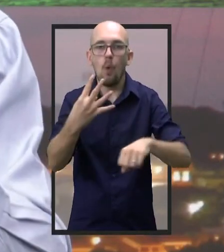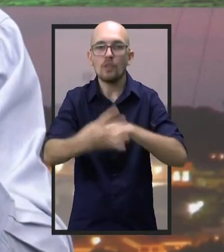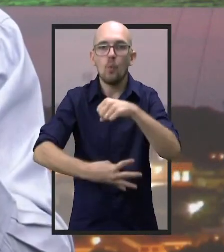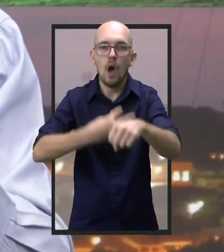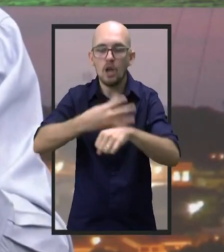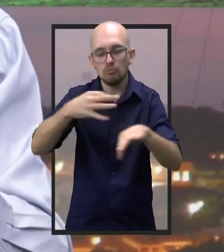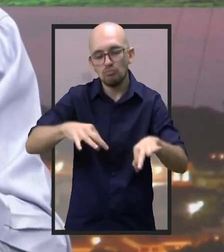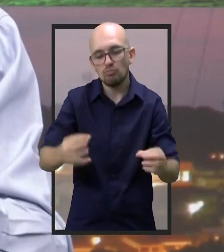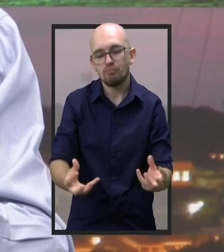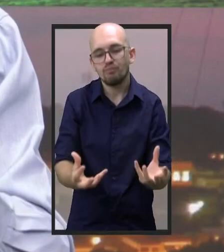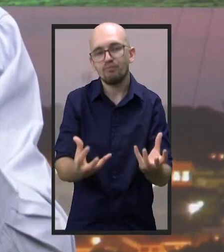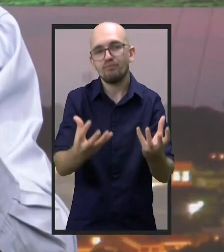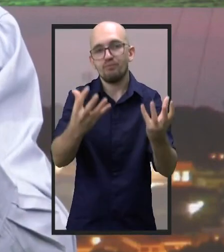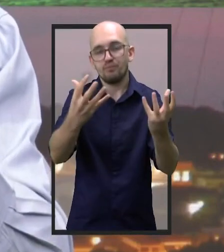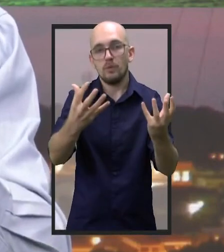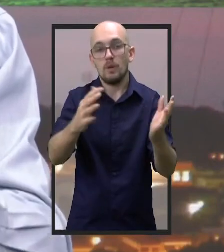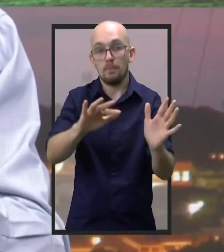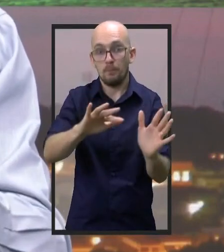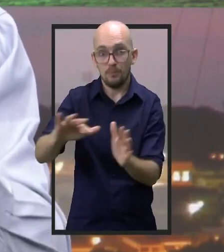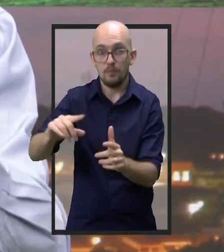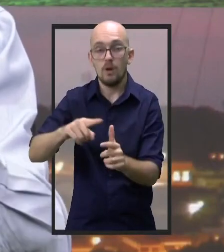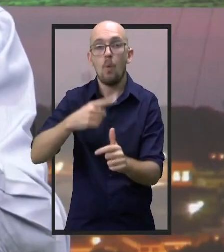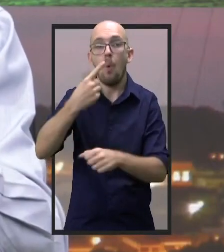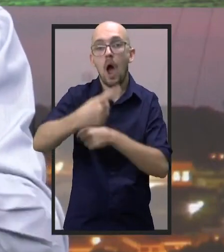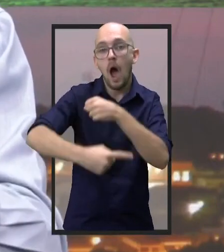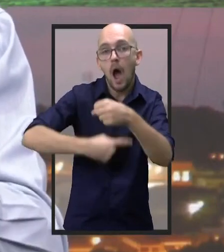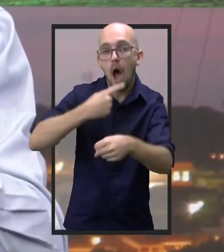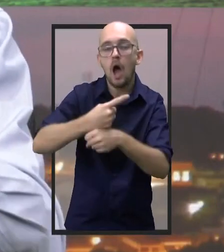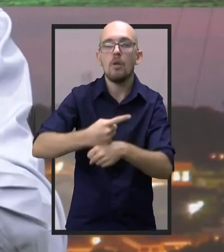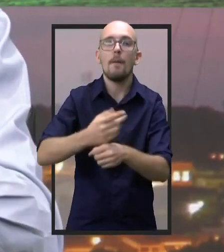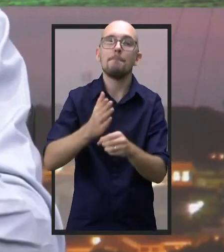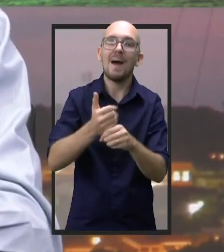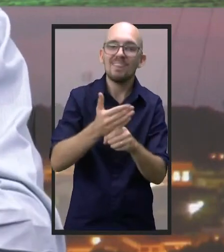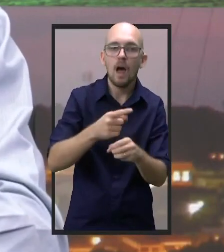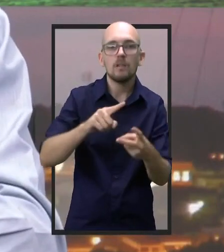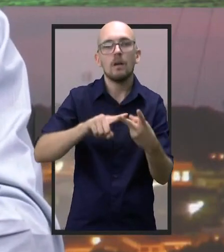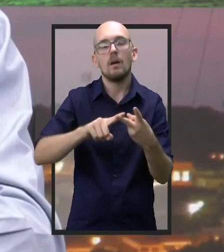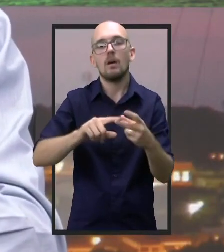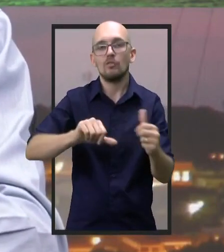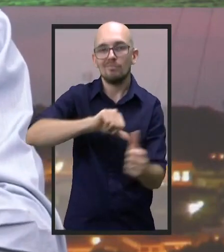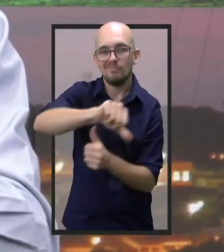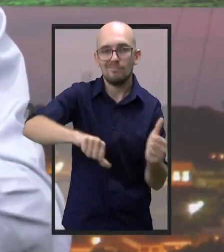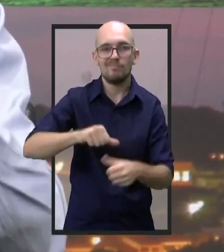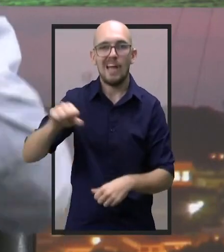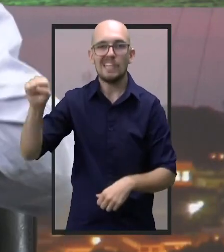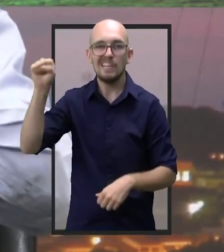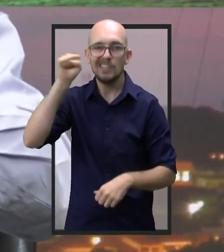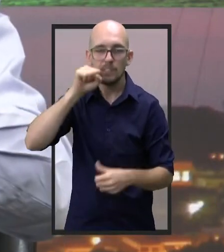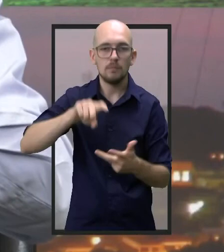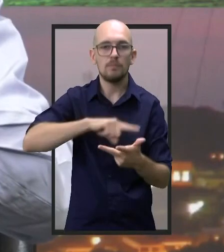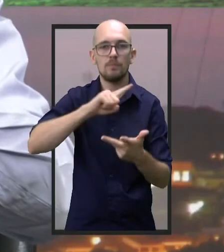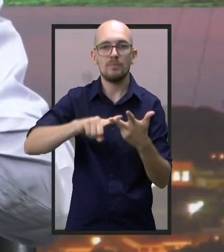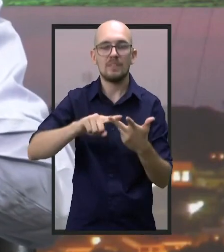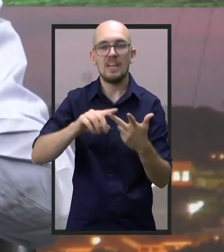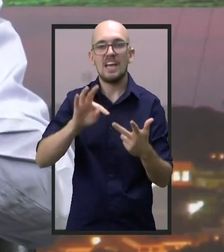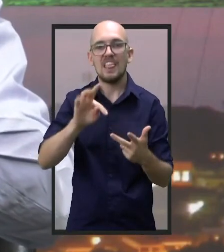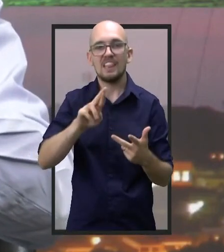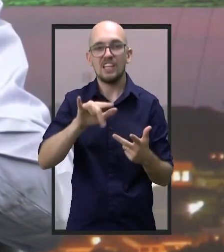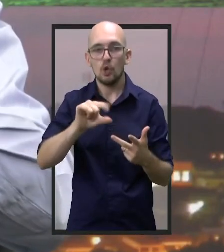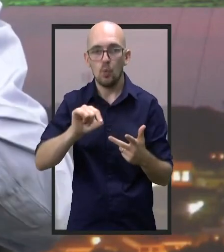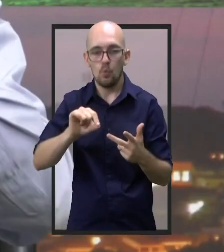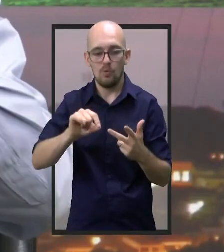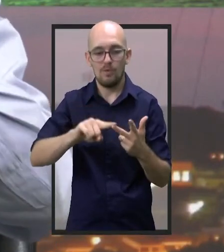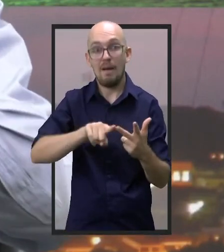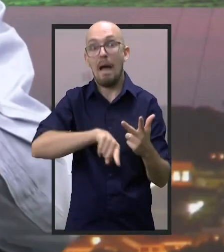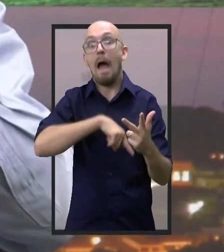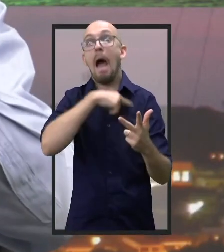da beterraba, eles plantam batata, cebola, cenoura e trigo. Depois repete a beterraba. Né?